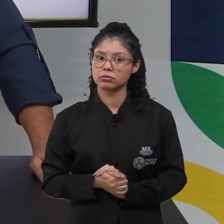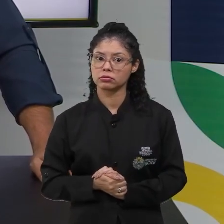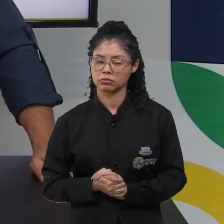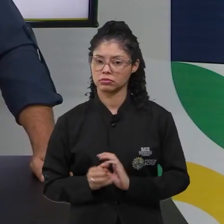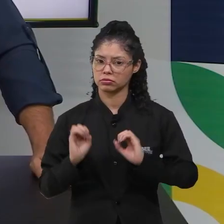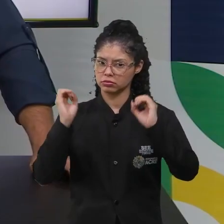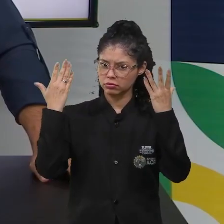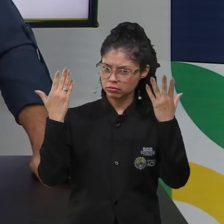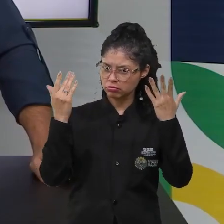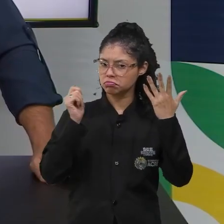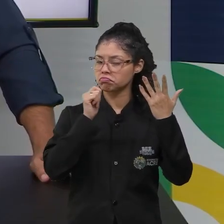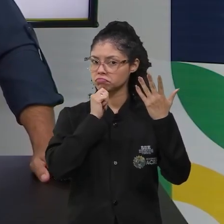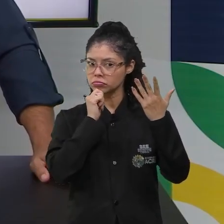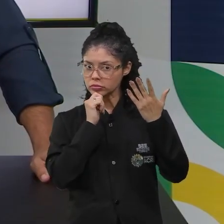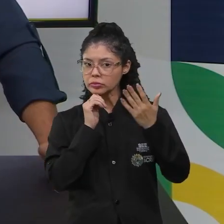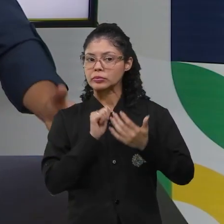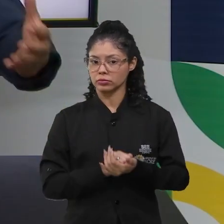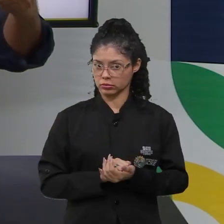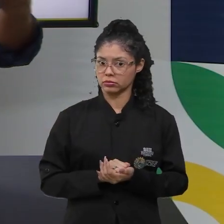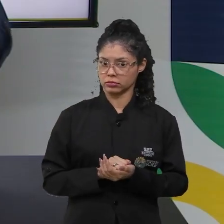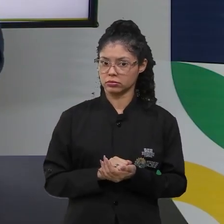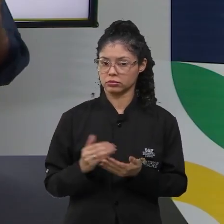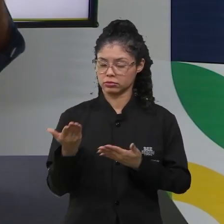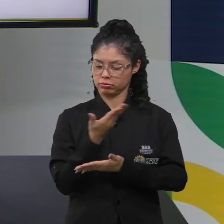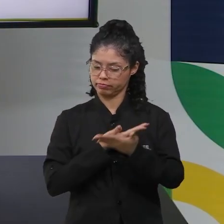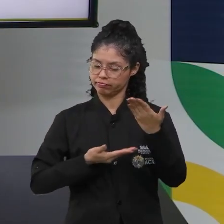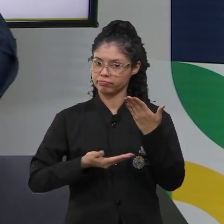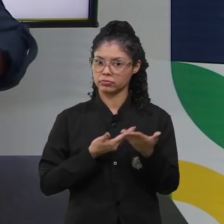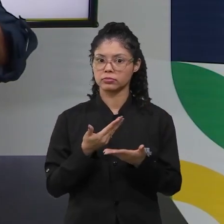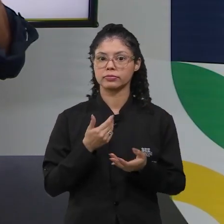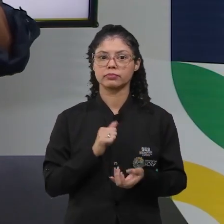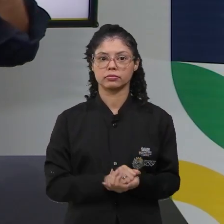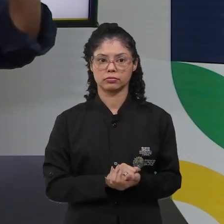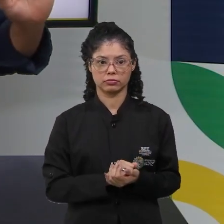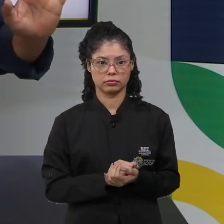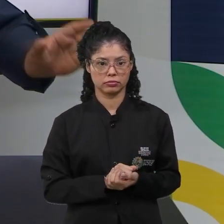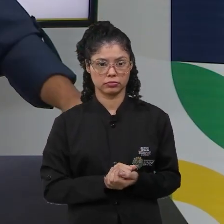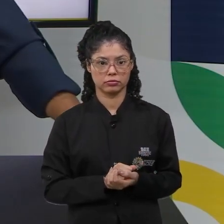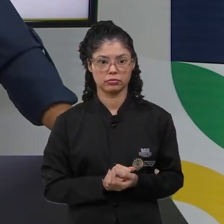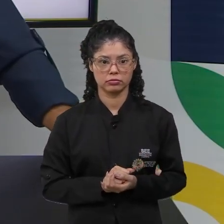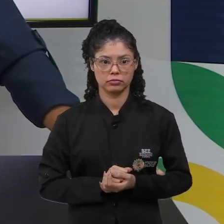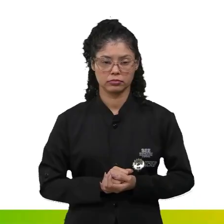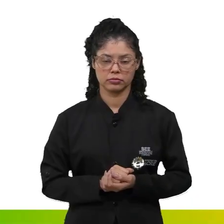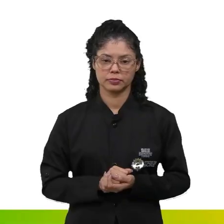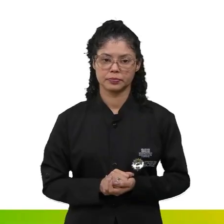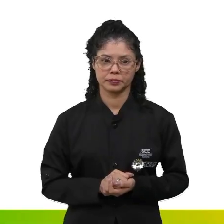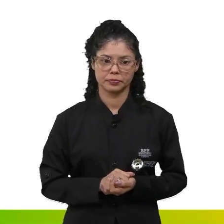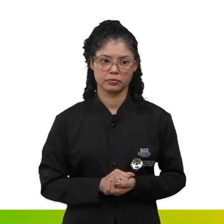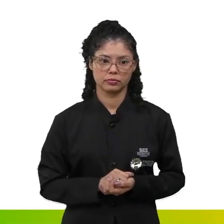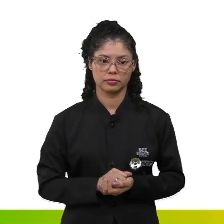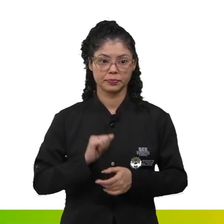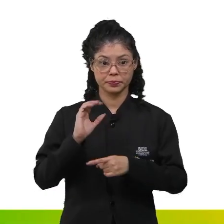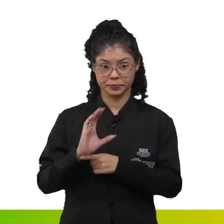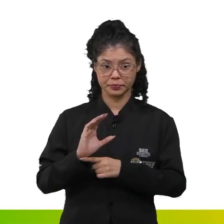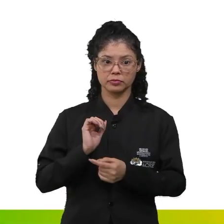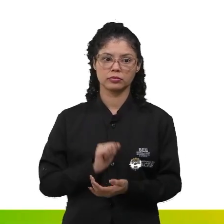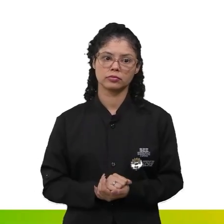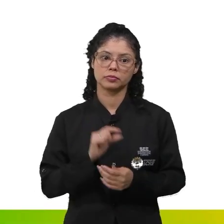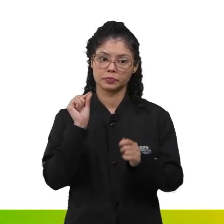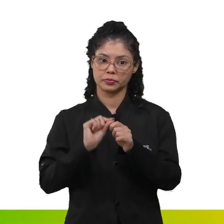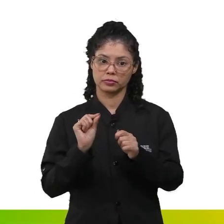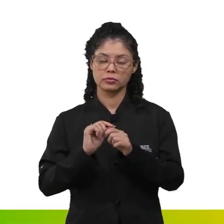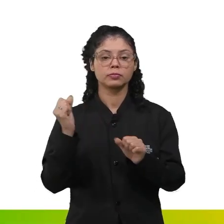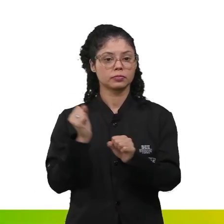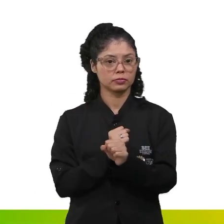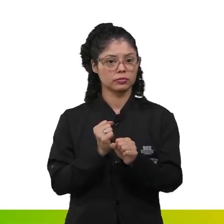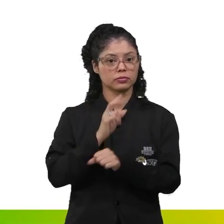de celebração, participação, interação, troca. Enfim, acho que também não temos isso como gabarito. C.